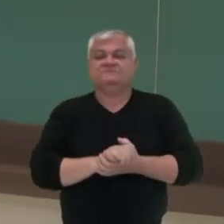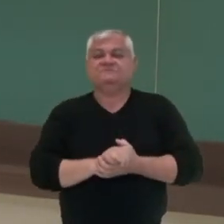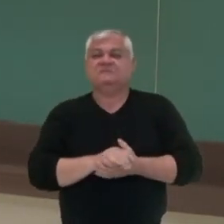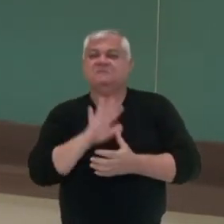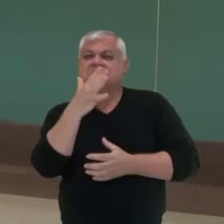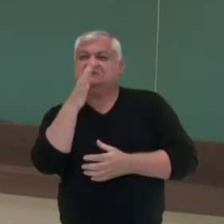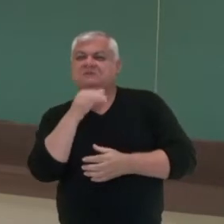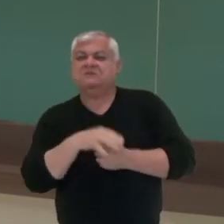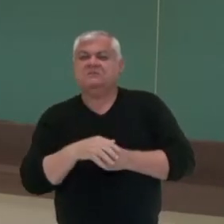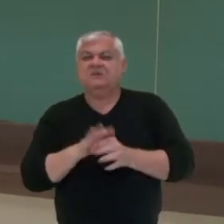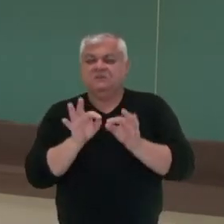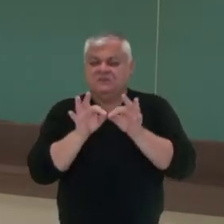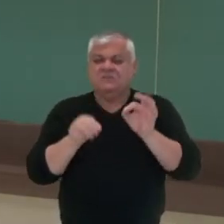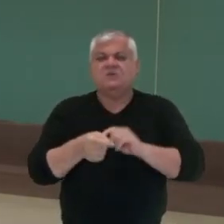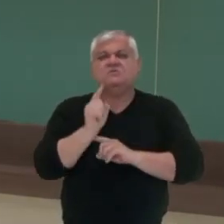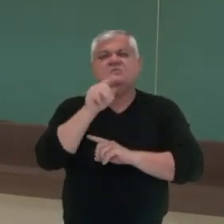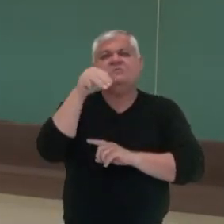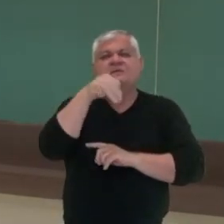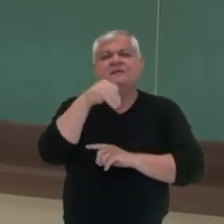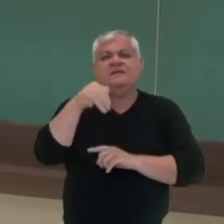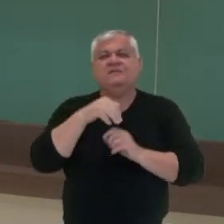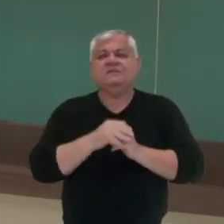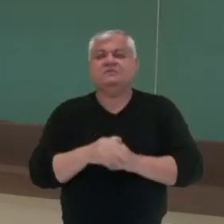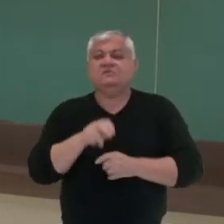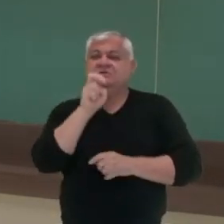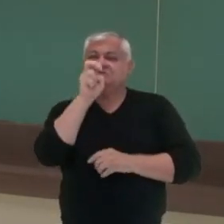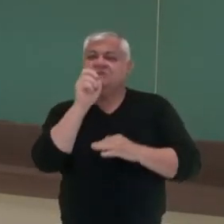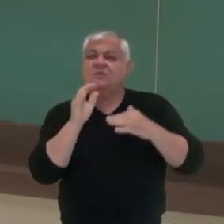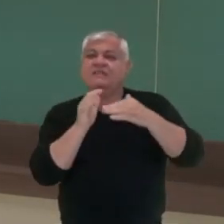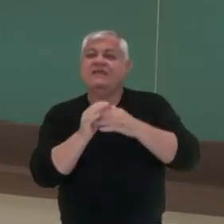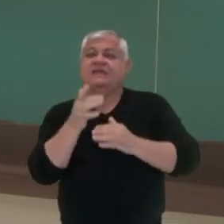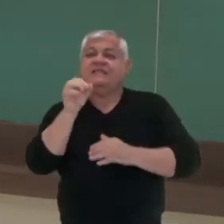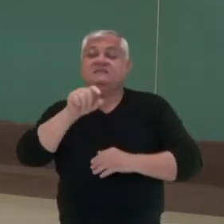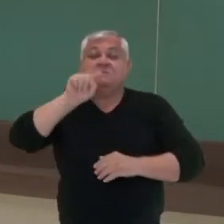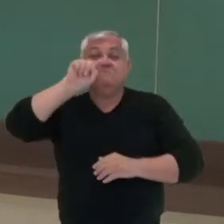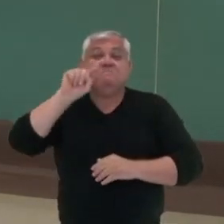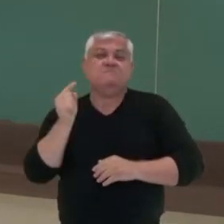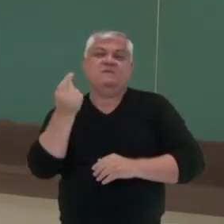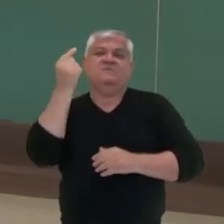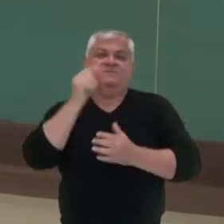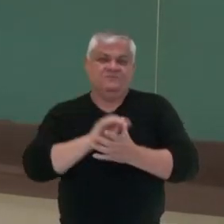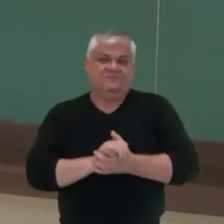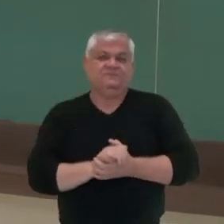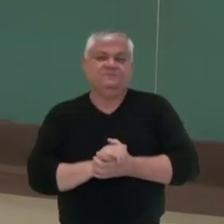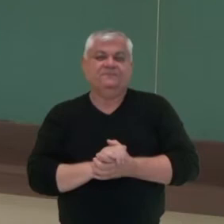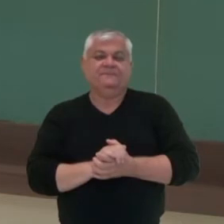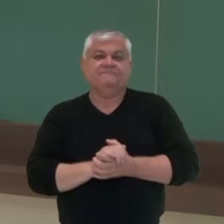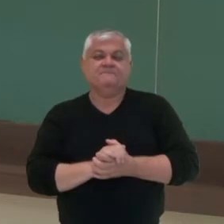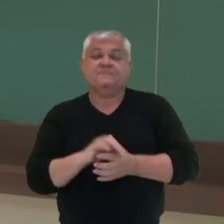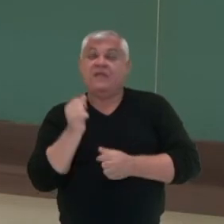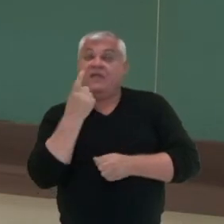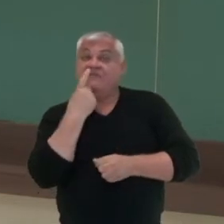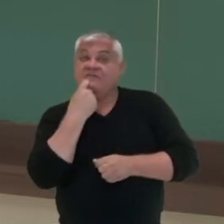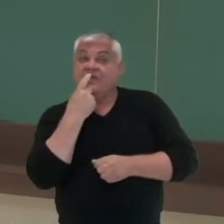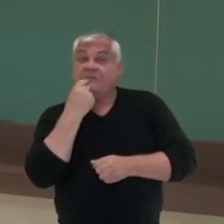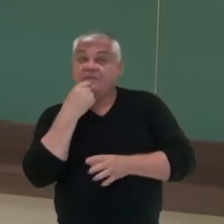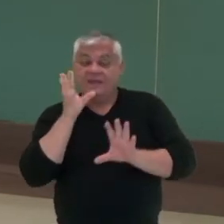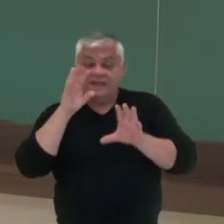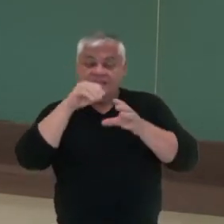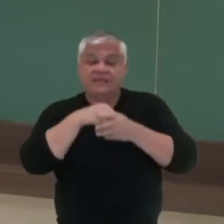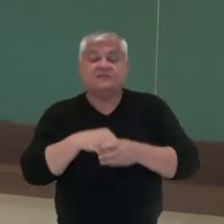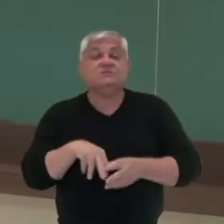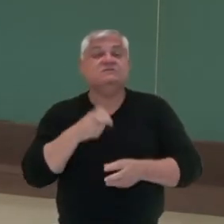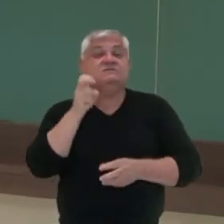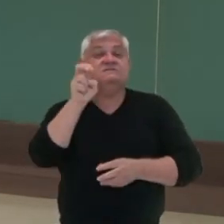cerca de 1 milímetro cúbico, têm 5 a 10 mil leucócitos. A célula vermelha cabe em 5 milhões